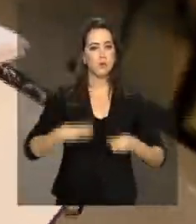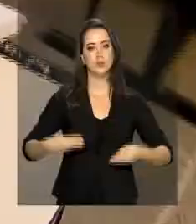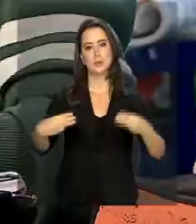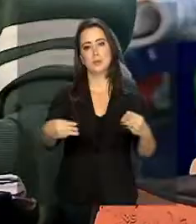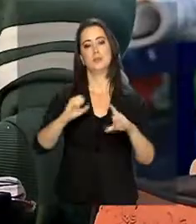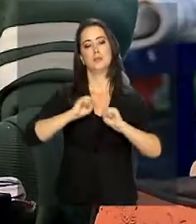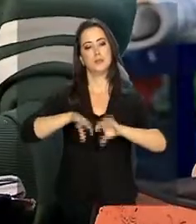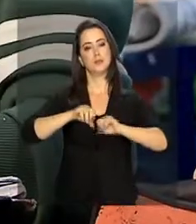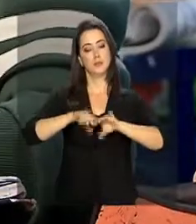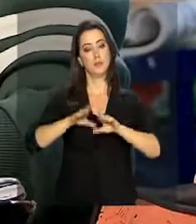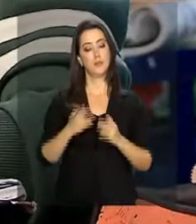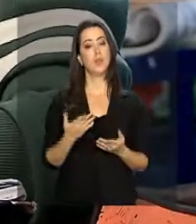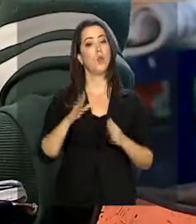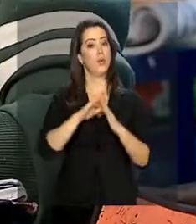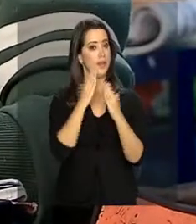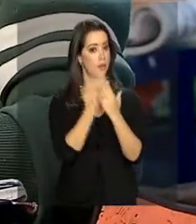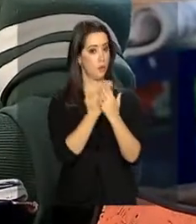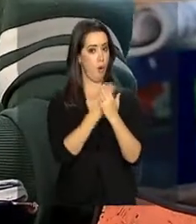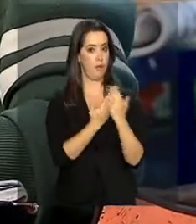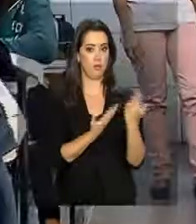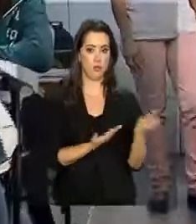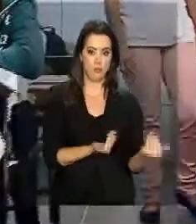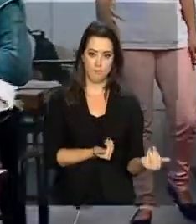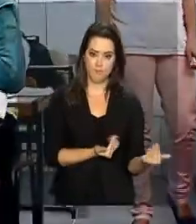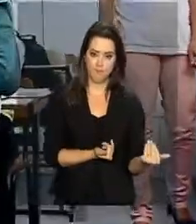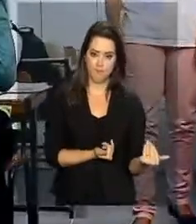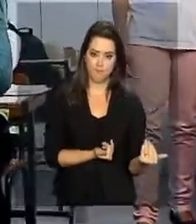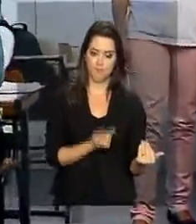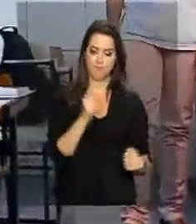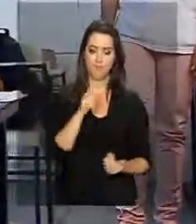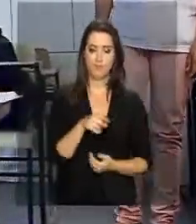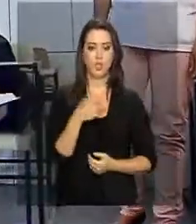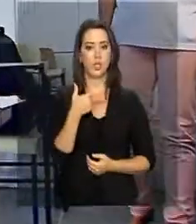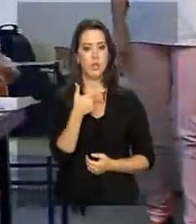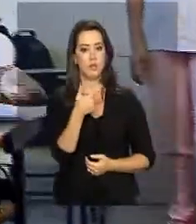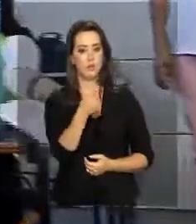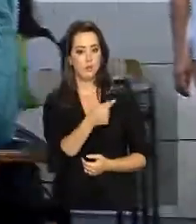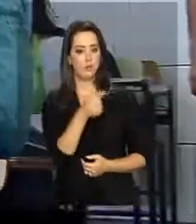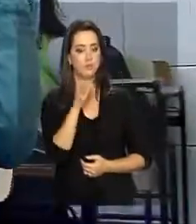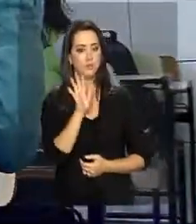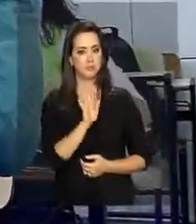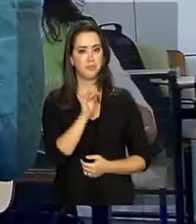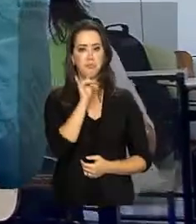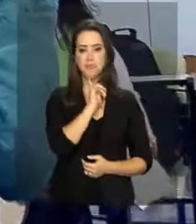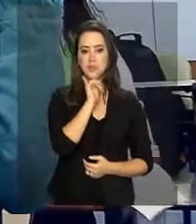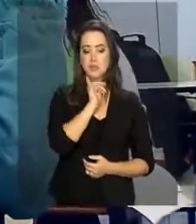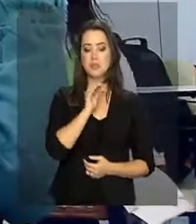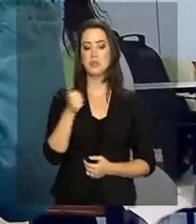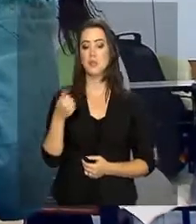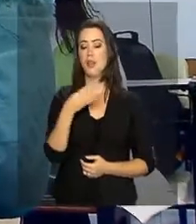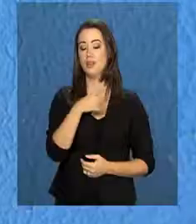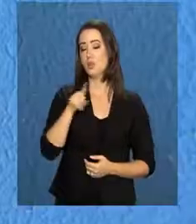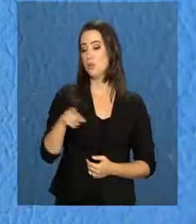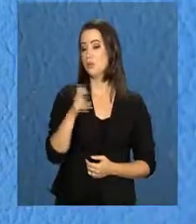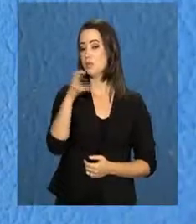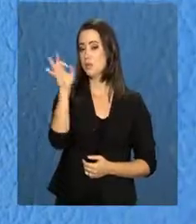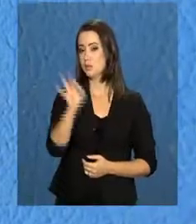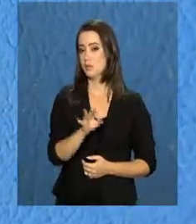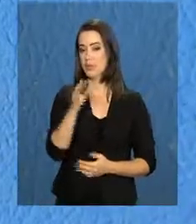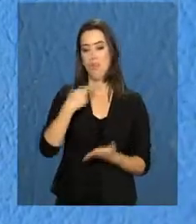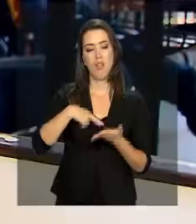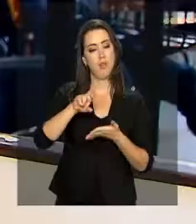educação o escola do adolescente em 2017 por exemplo 14 6 por cento desses alunos